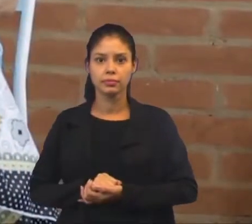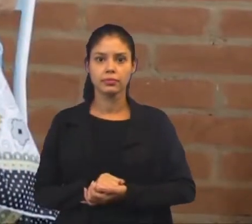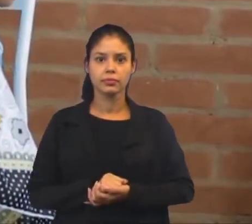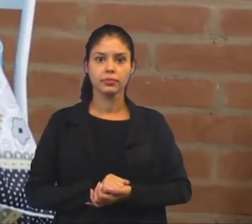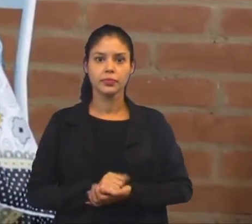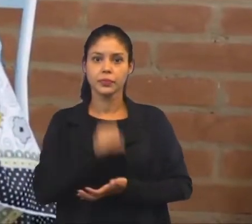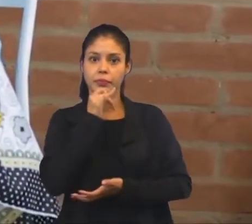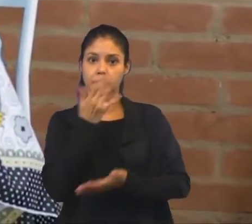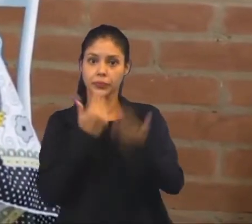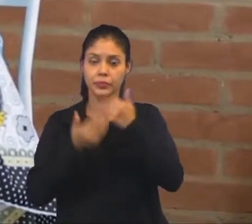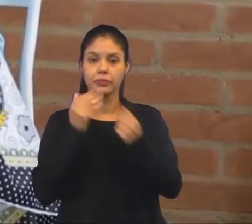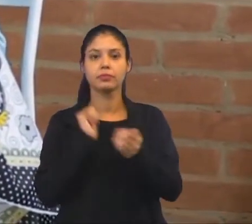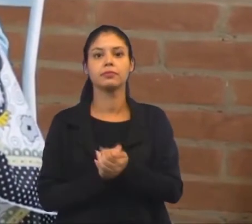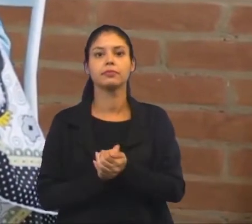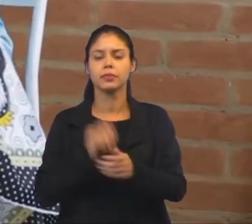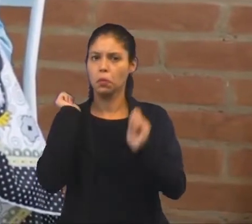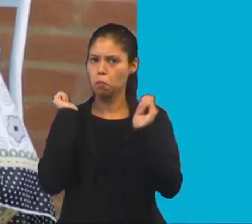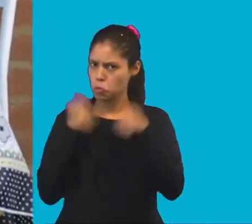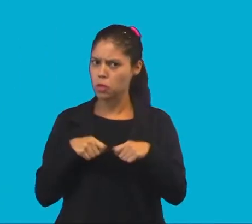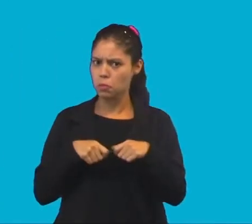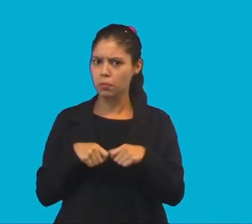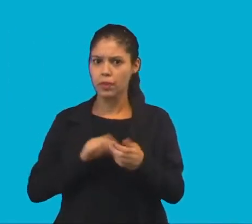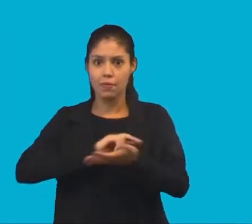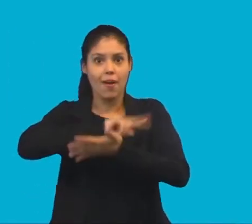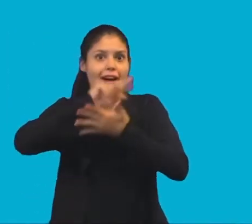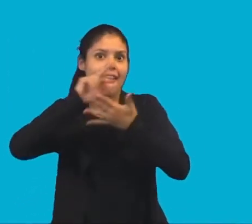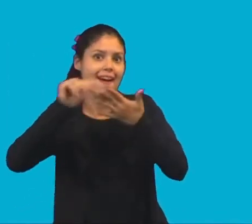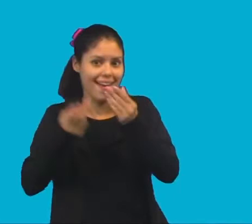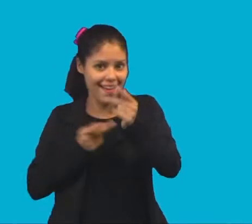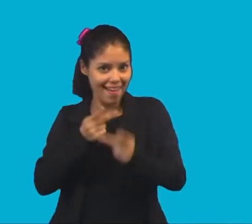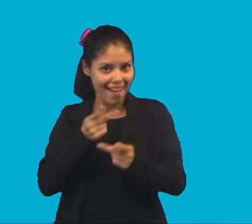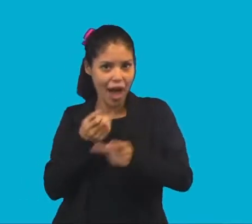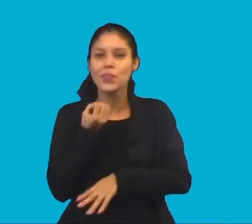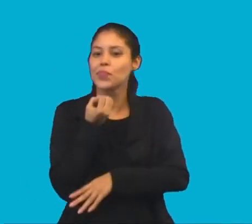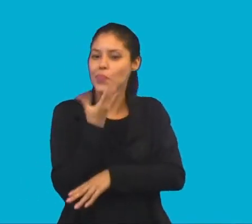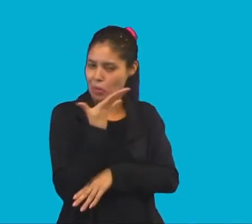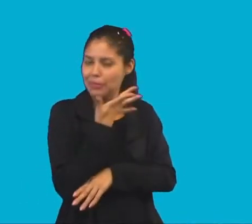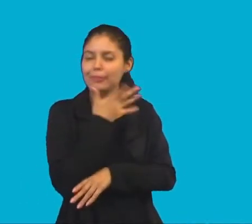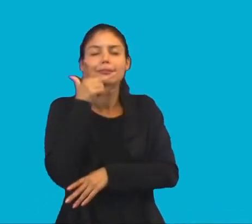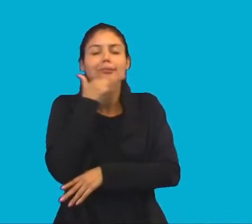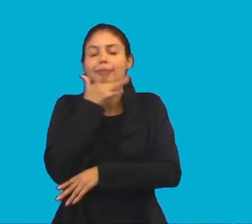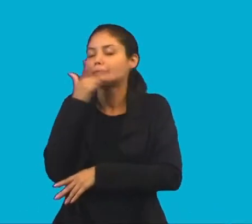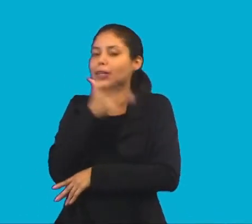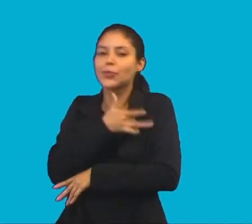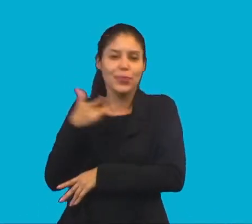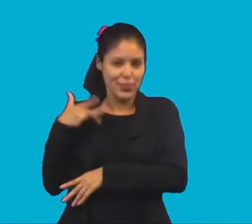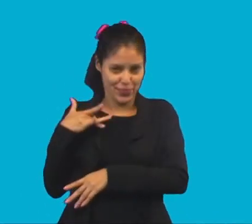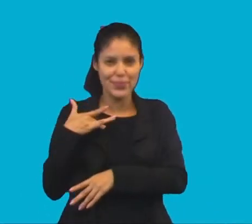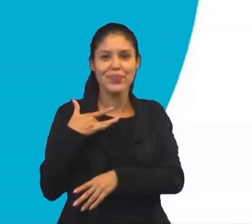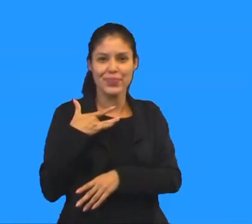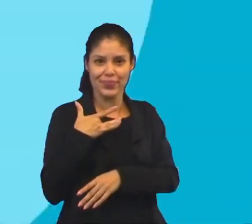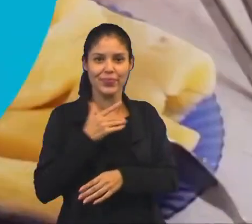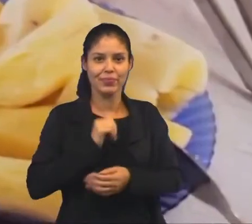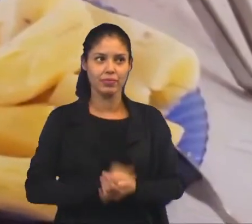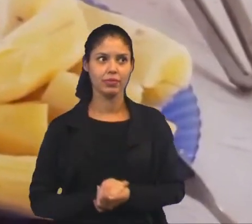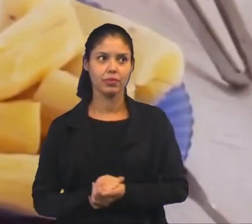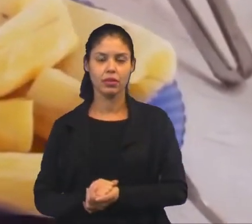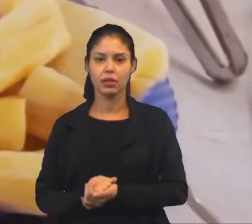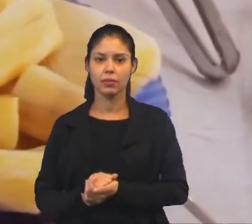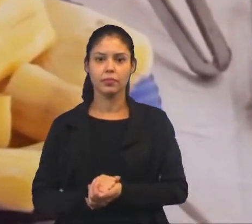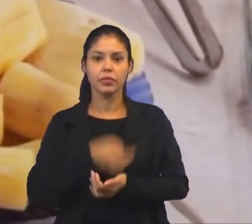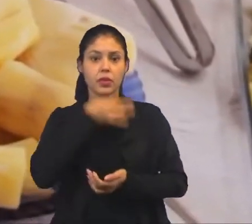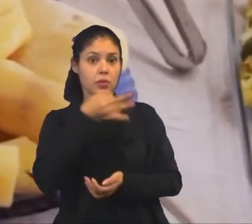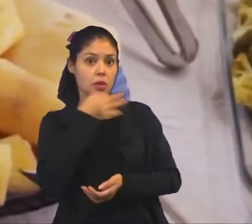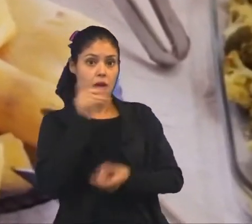esses alimentos, é possível fazer uma infinidade de preparações saborosas e saudáveis. A melhor opção